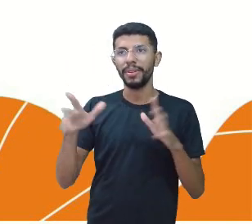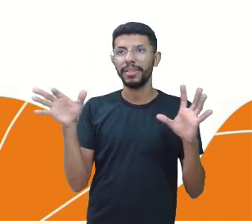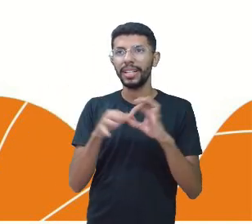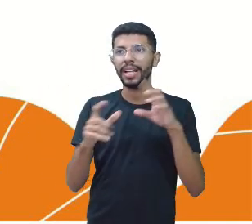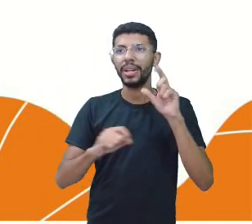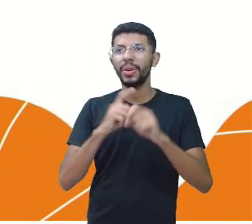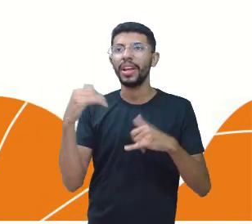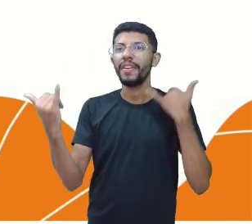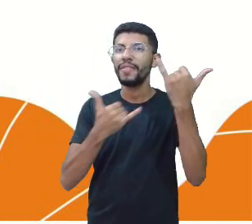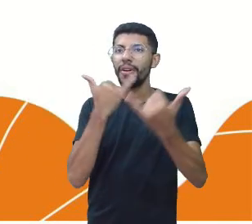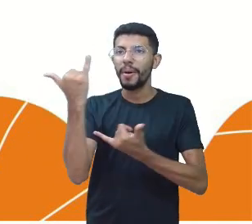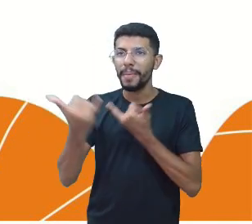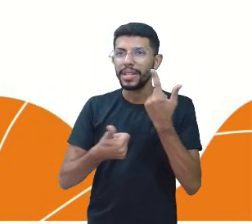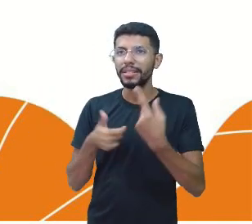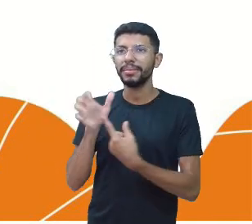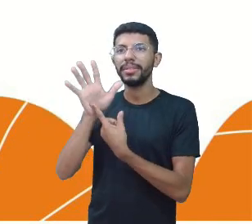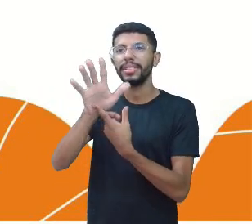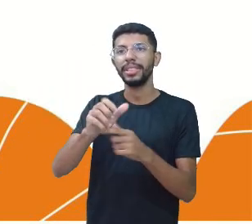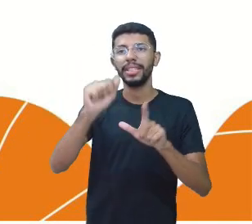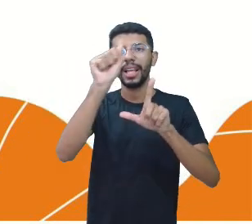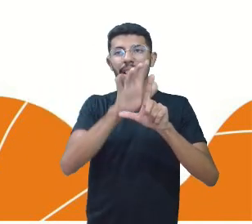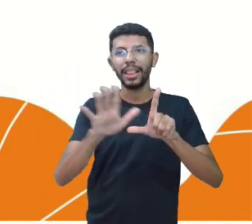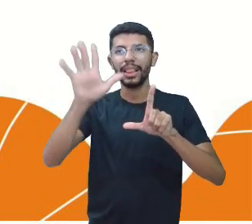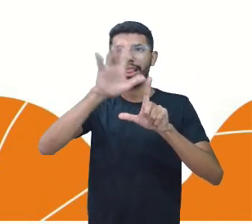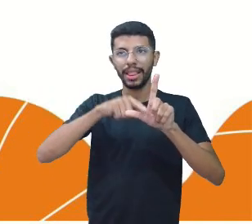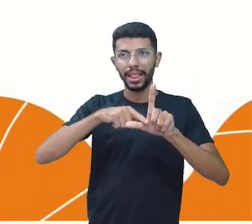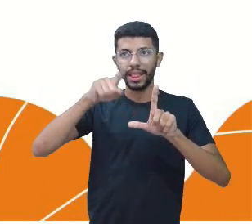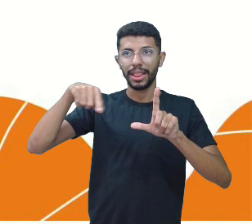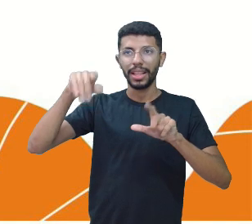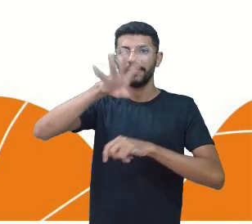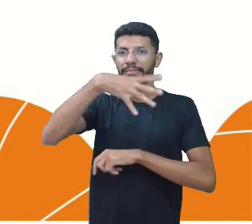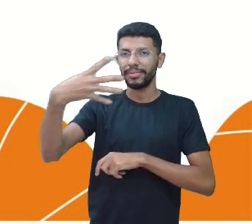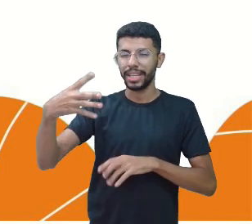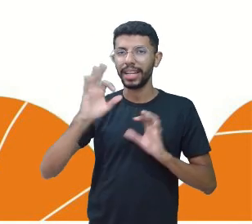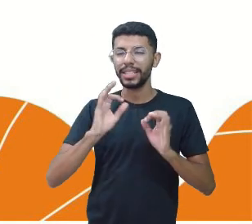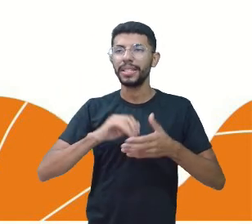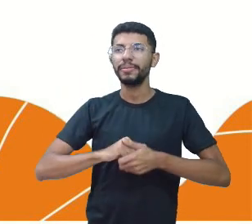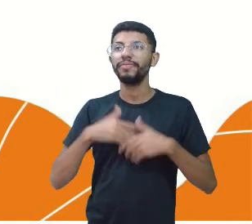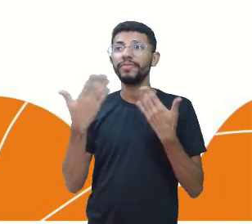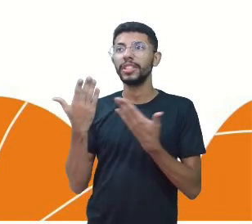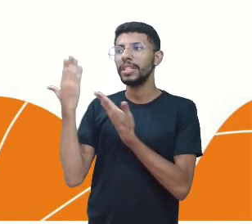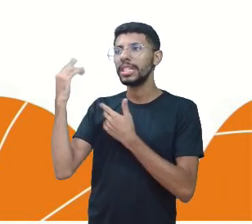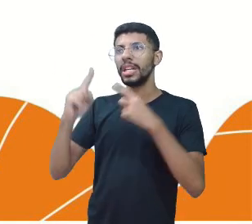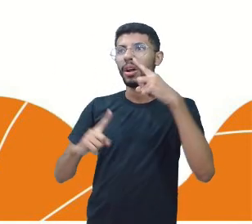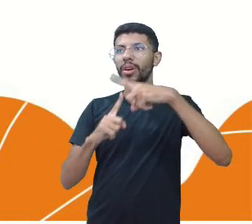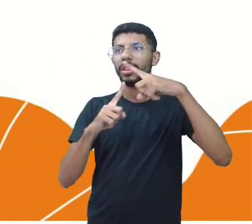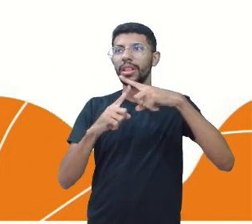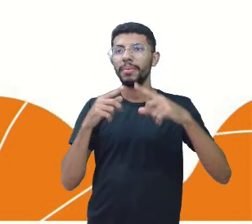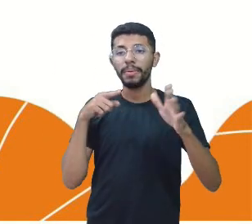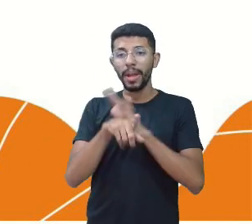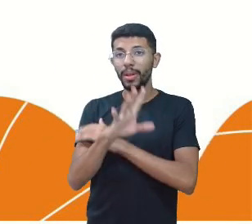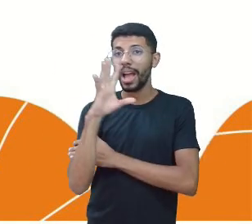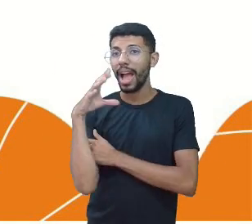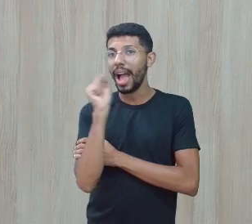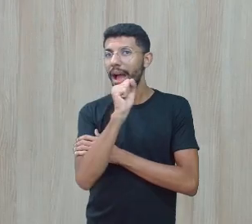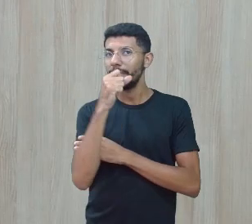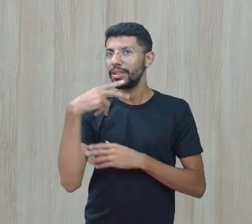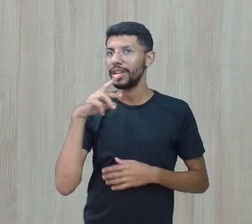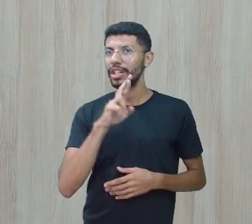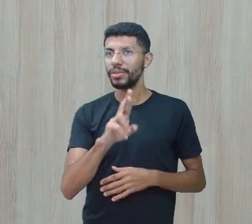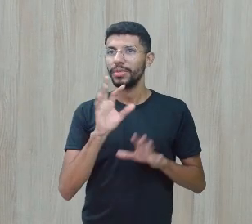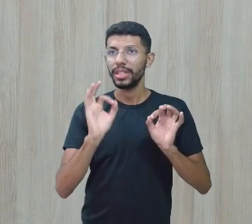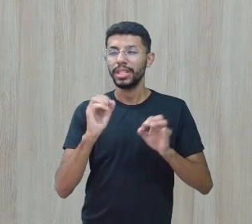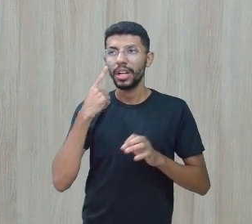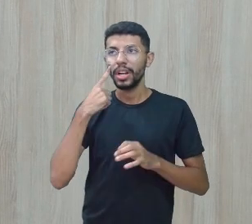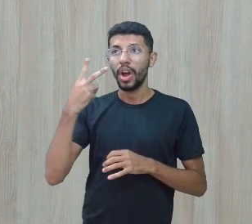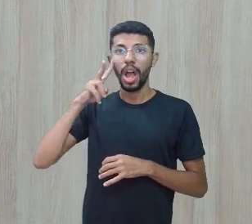envolvendo informações apresentadas em tabelas e gráficos. Então, é aquele tipo de questão super rápida de você resolver. É